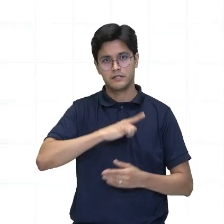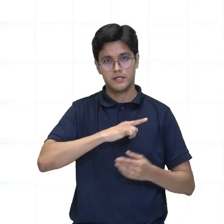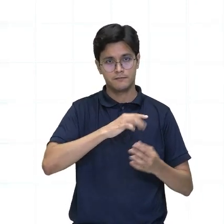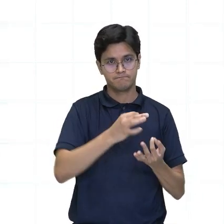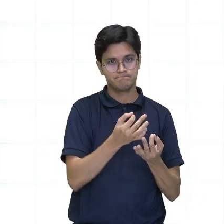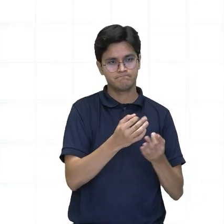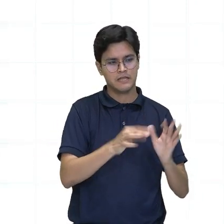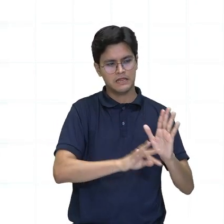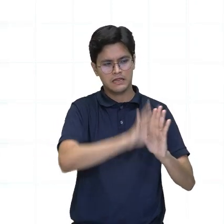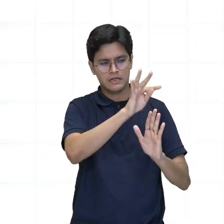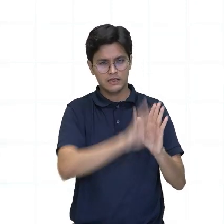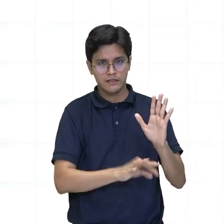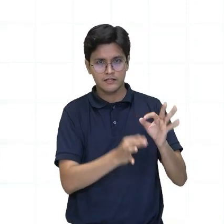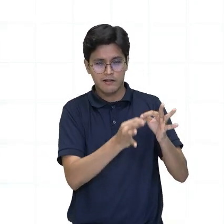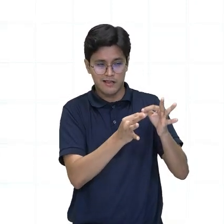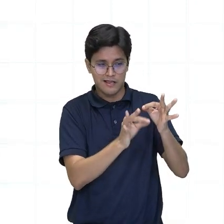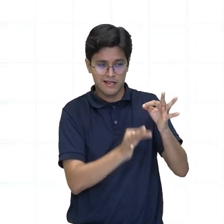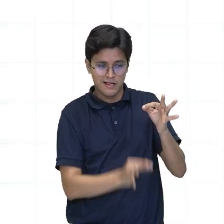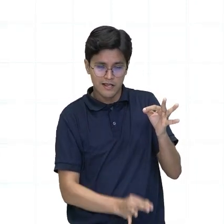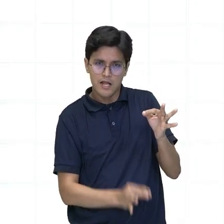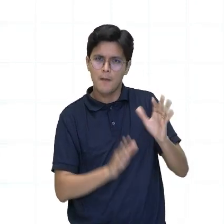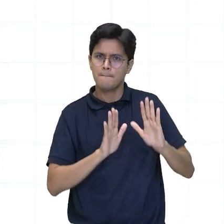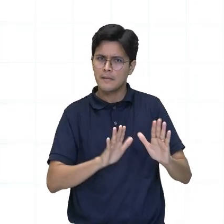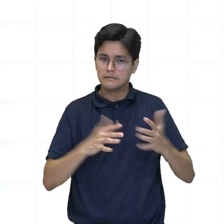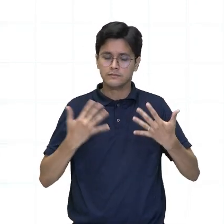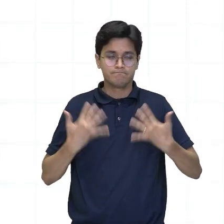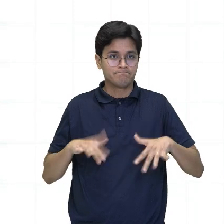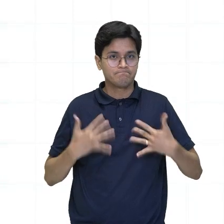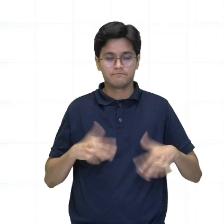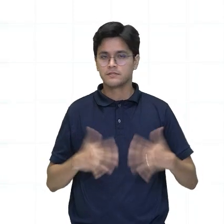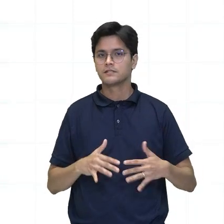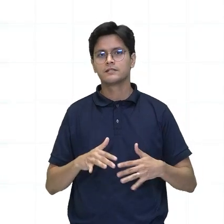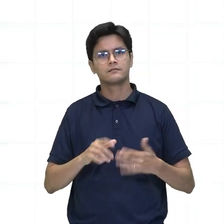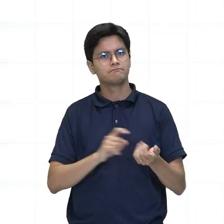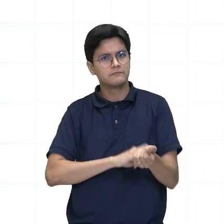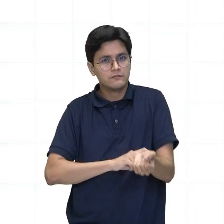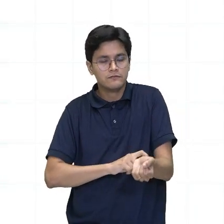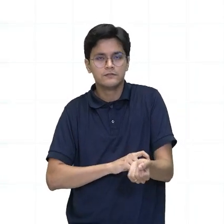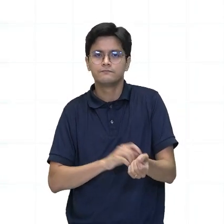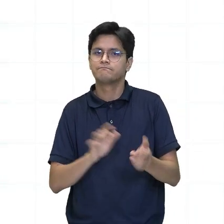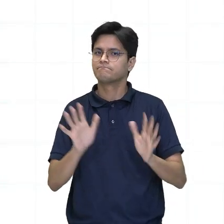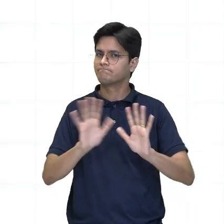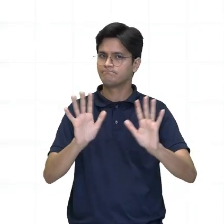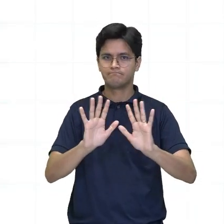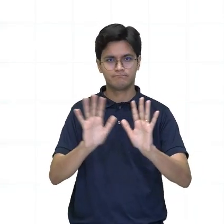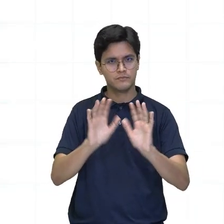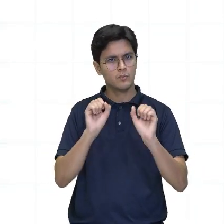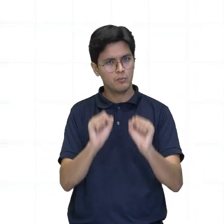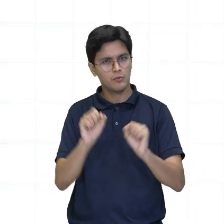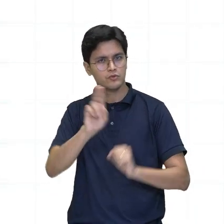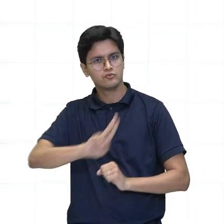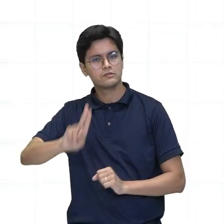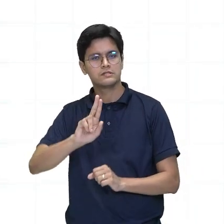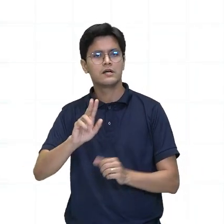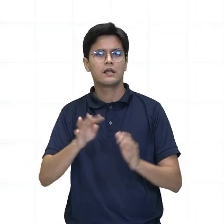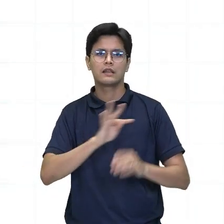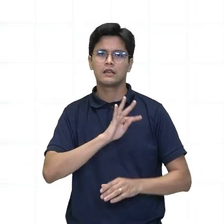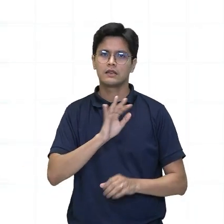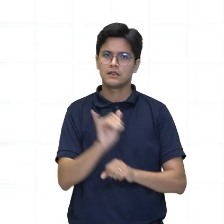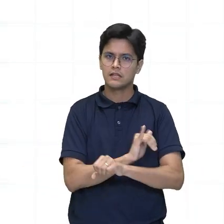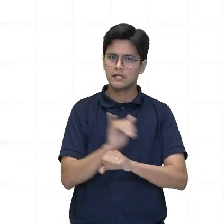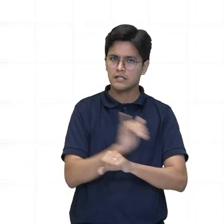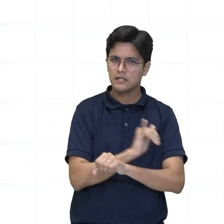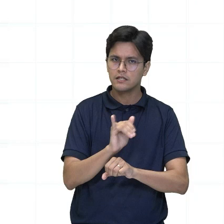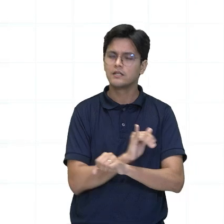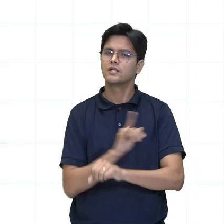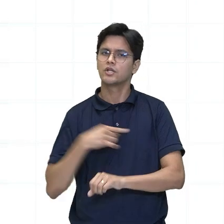tá? Mas não é para se desesperar, não, tá? Você precisa utilizar as técnicas que nós já